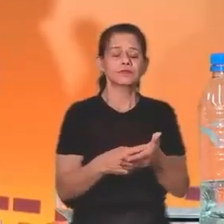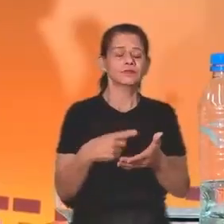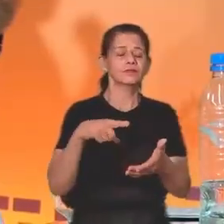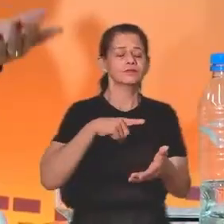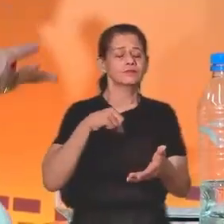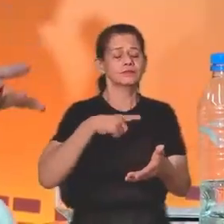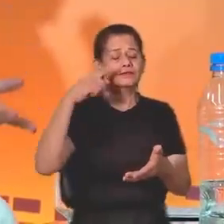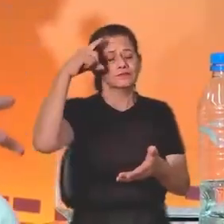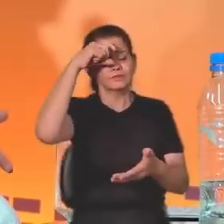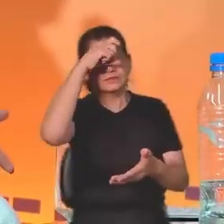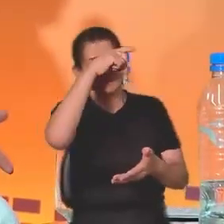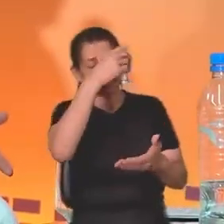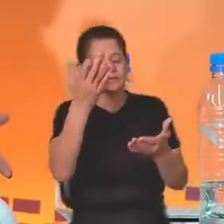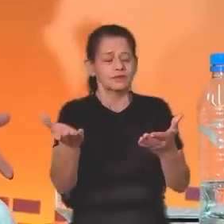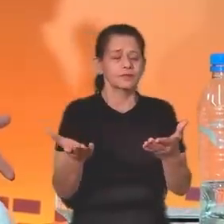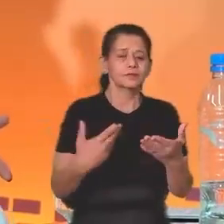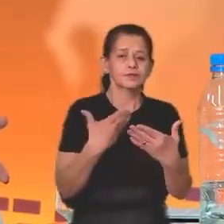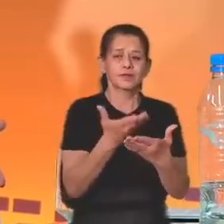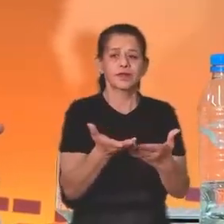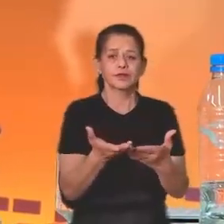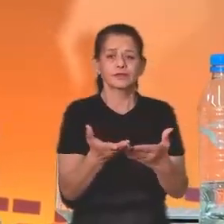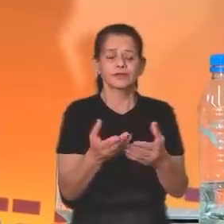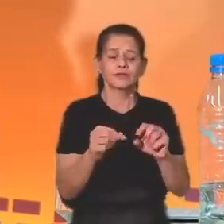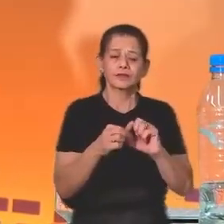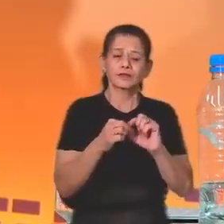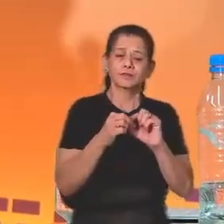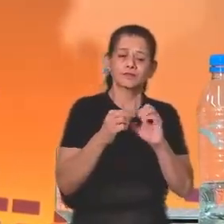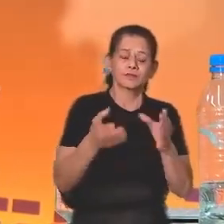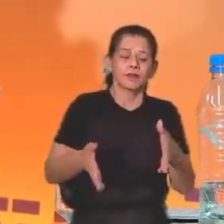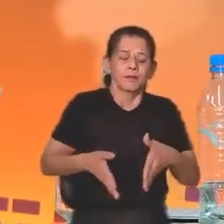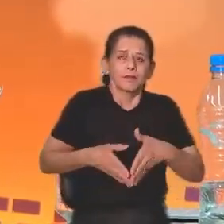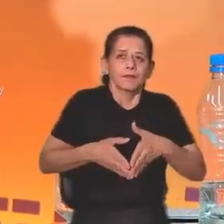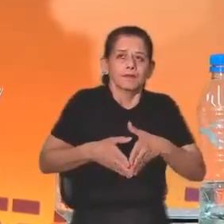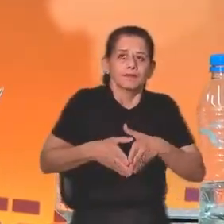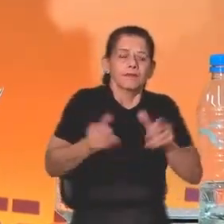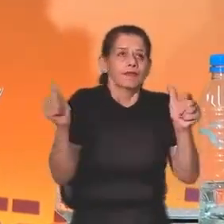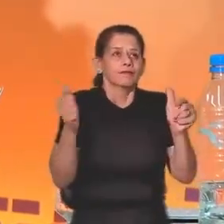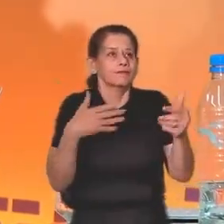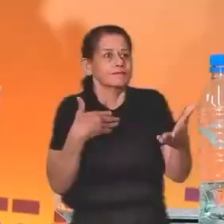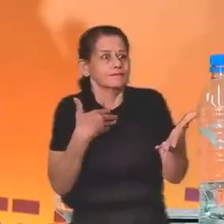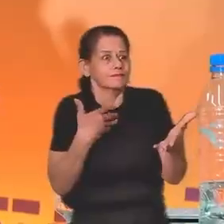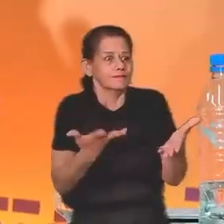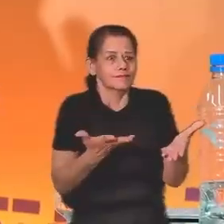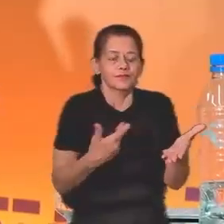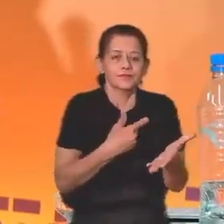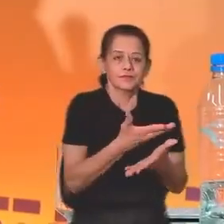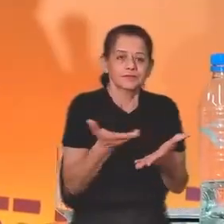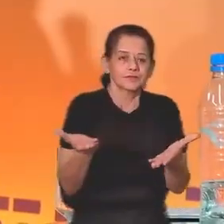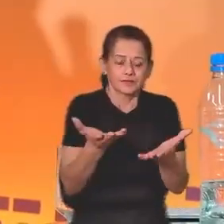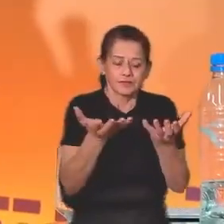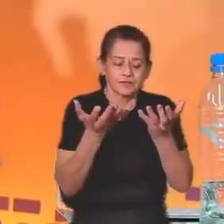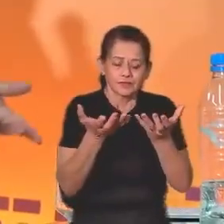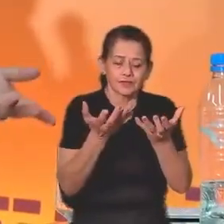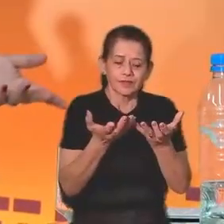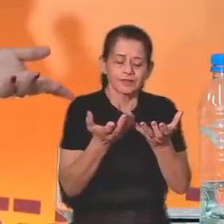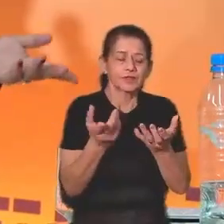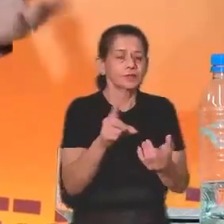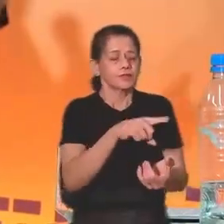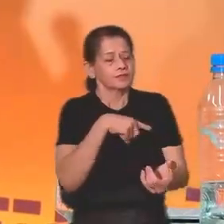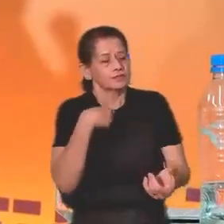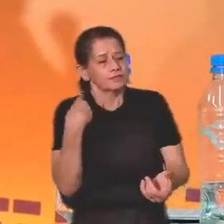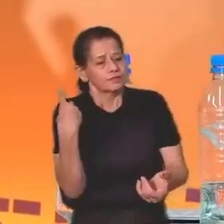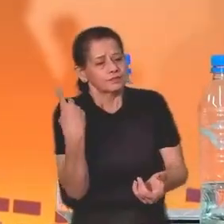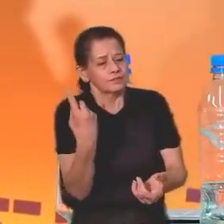dificuldades, essas dores teriam sido enfrentadas, não é mesmo? E para todas nós,